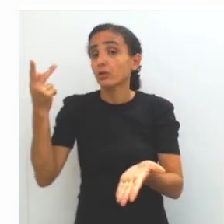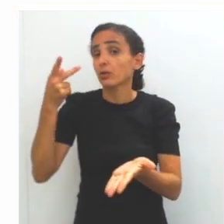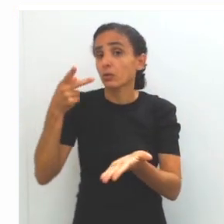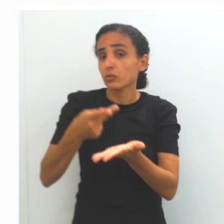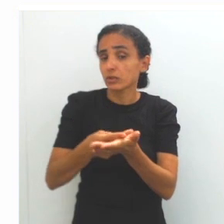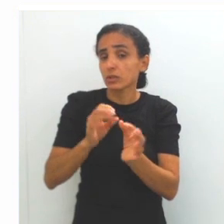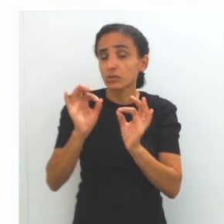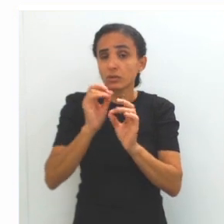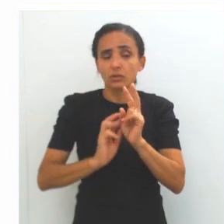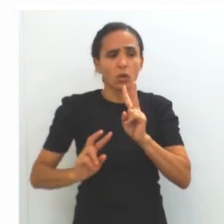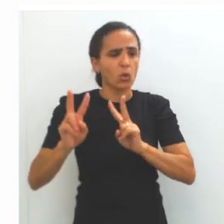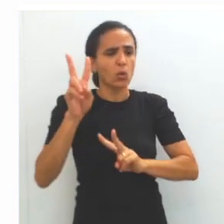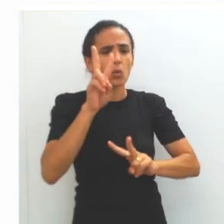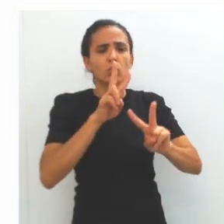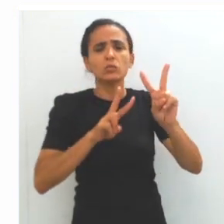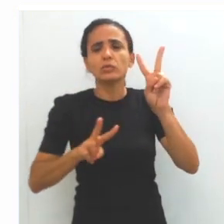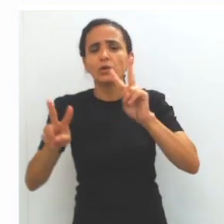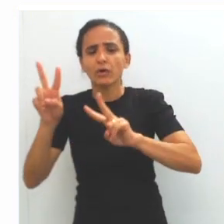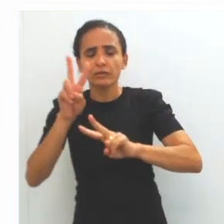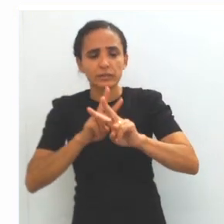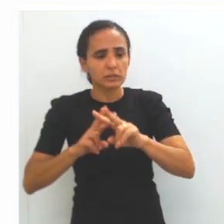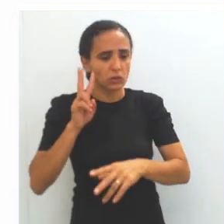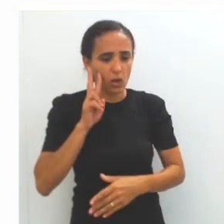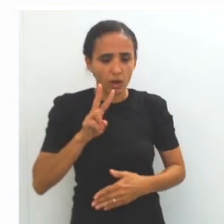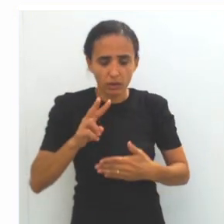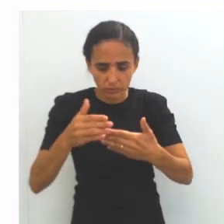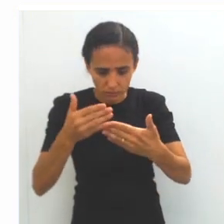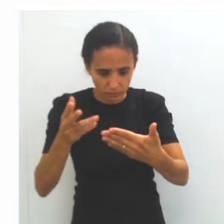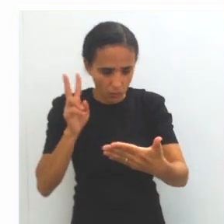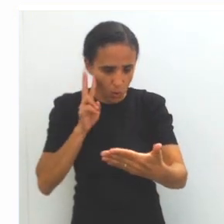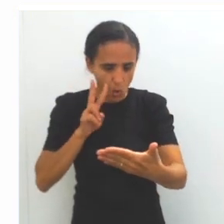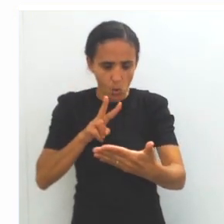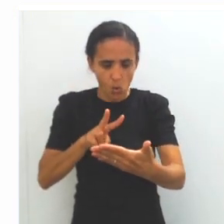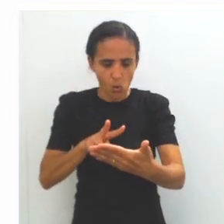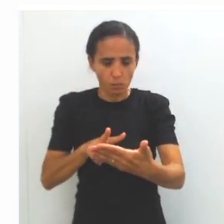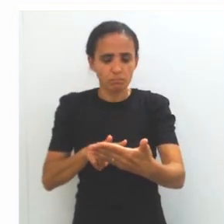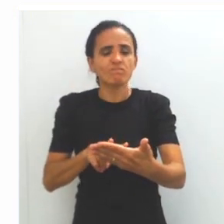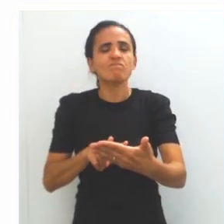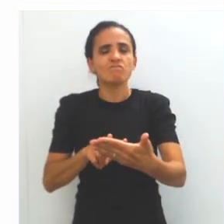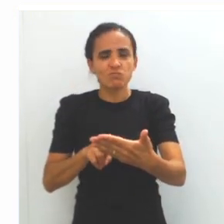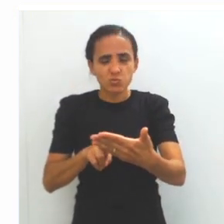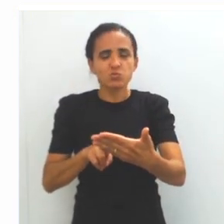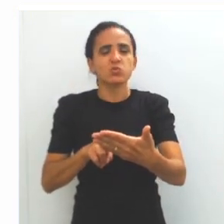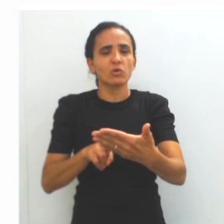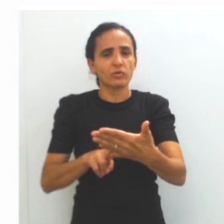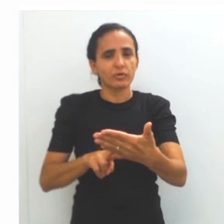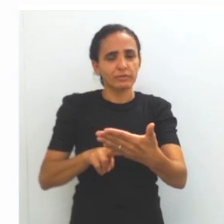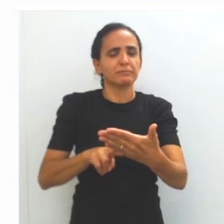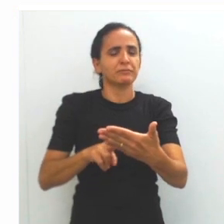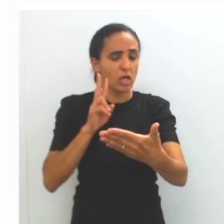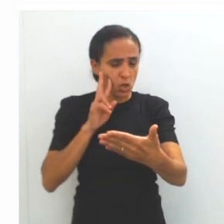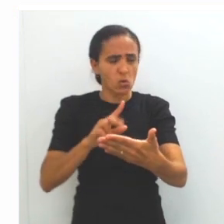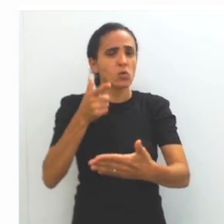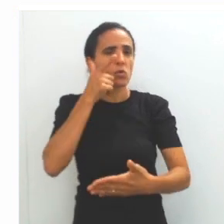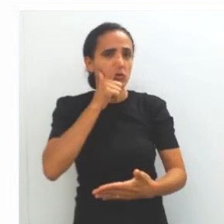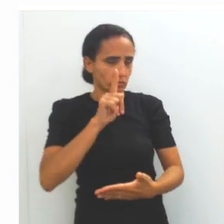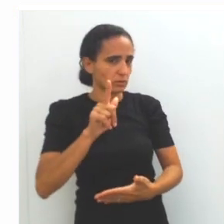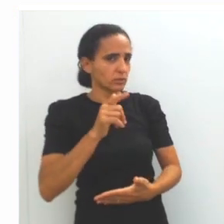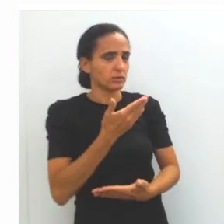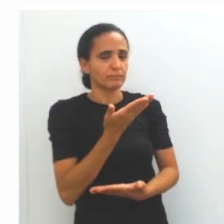Neste caso, a imagem de objetos próximos é formada além da